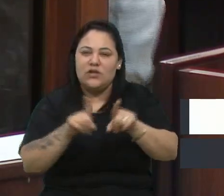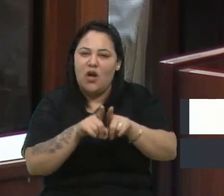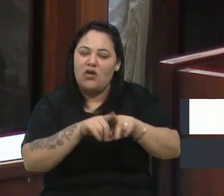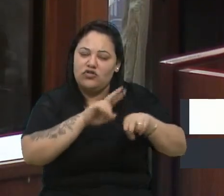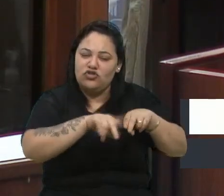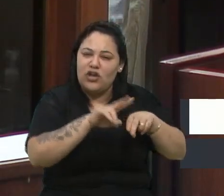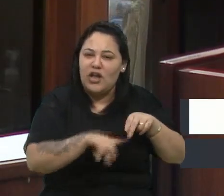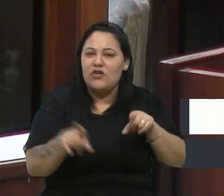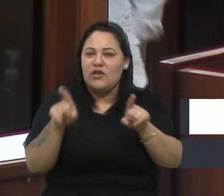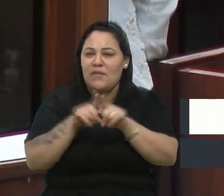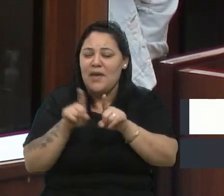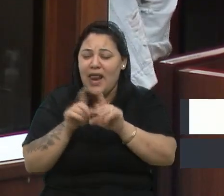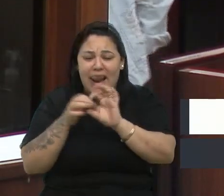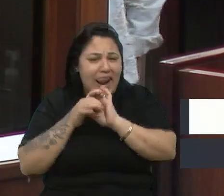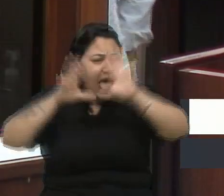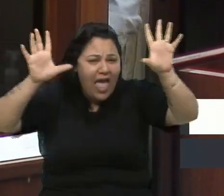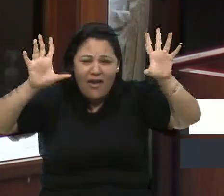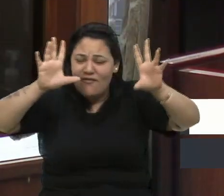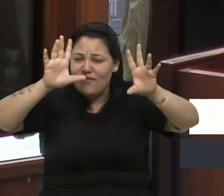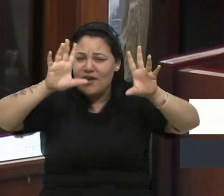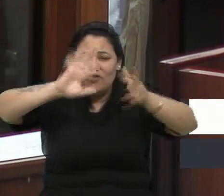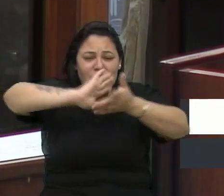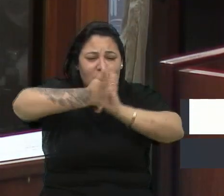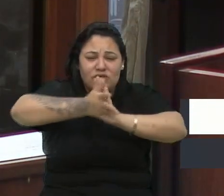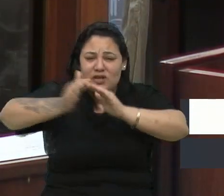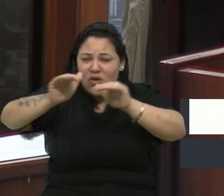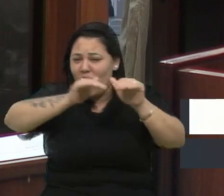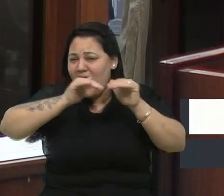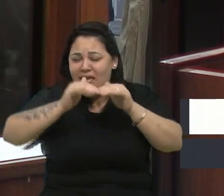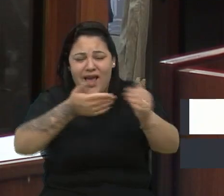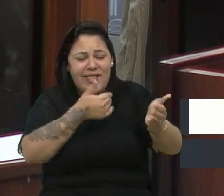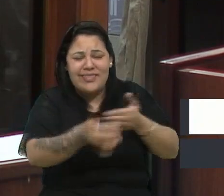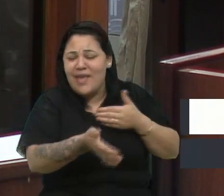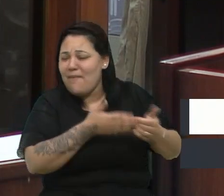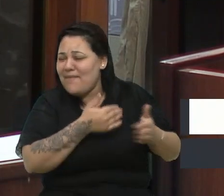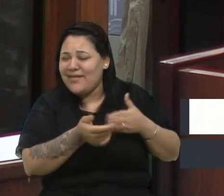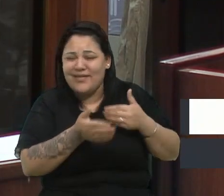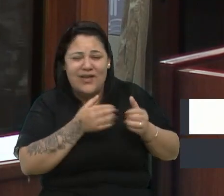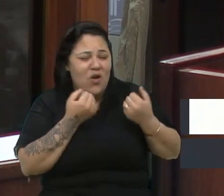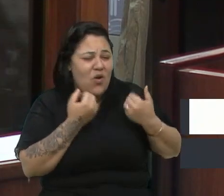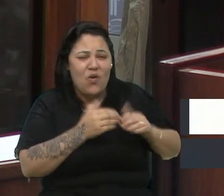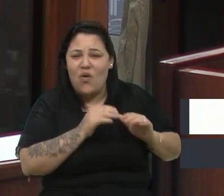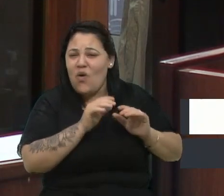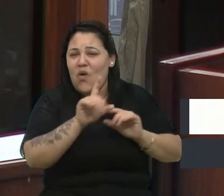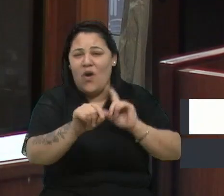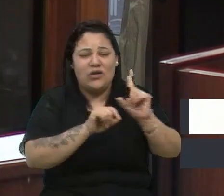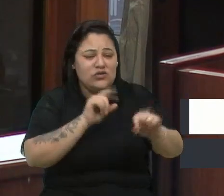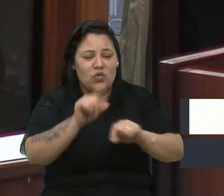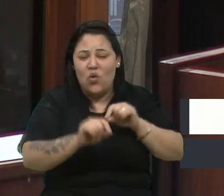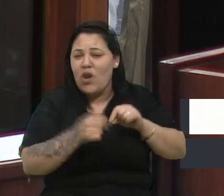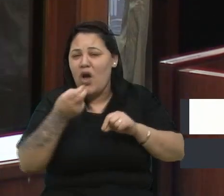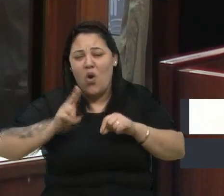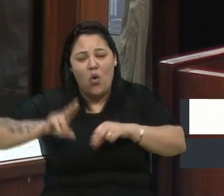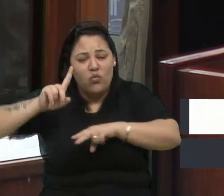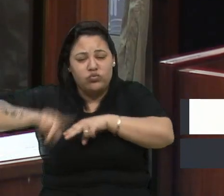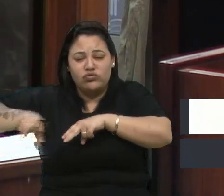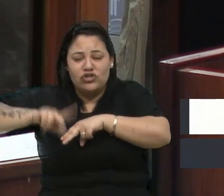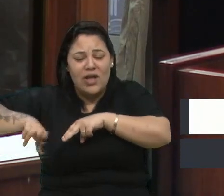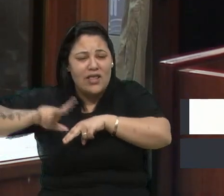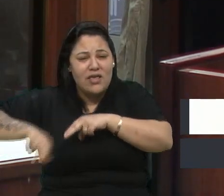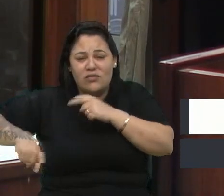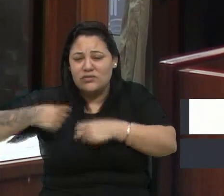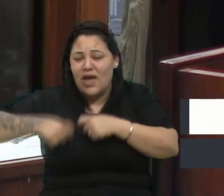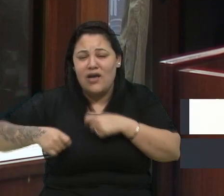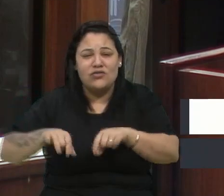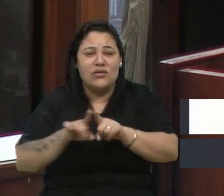livre de preconceitos e igualitária, independente do gênero sexual. Não importa se